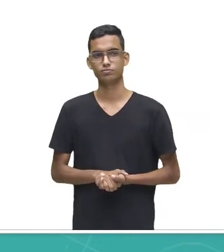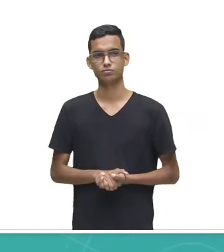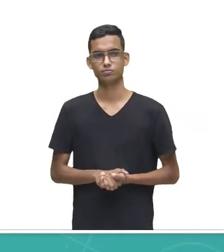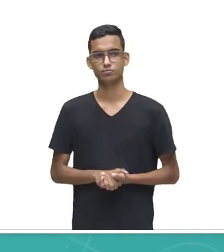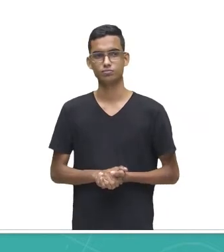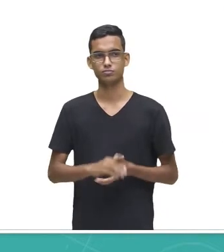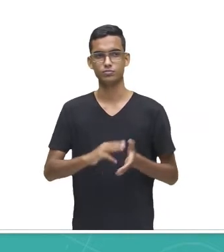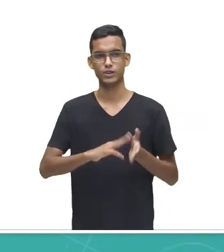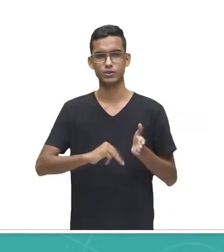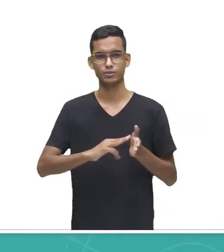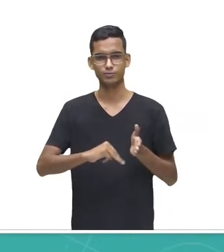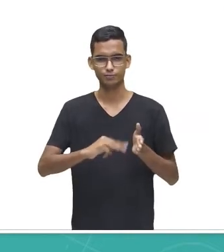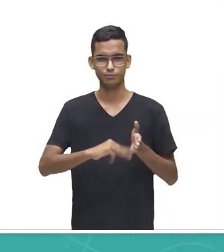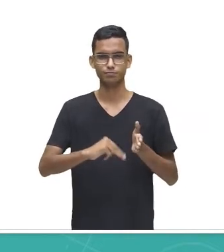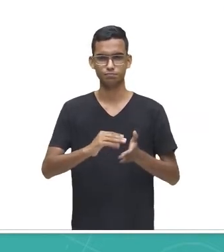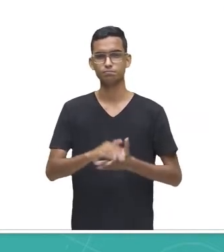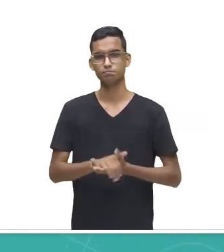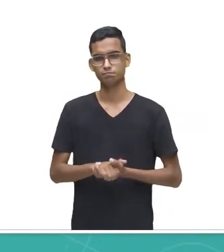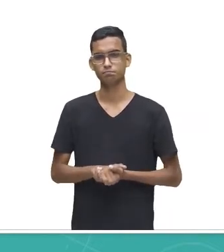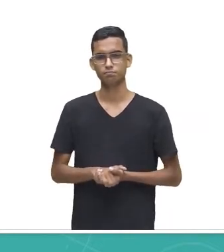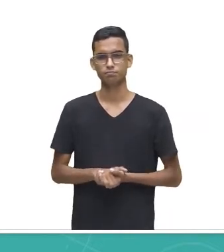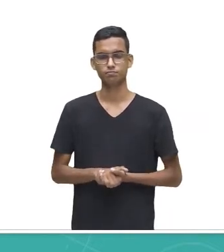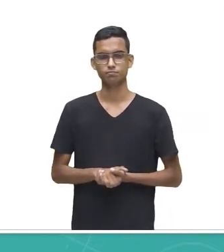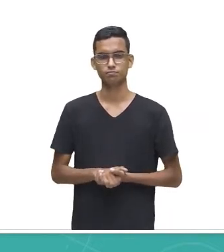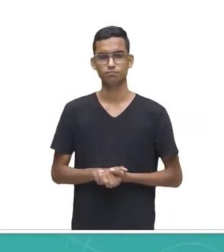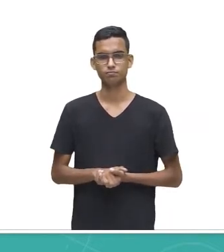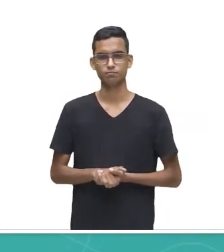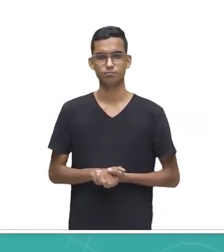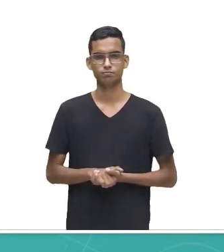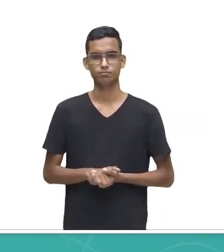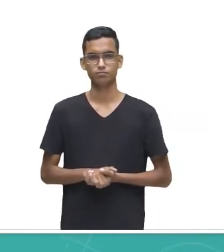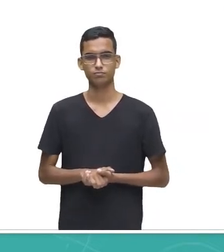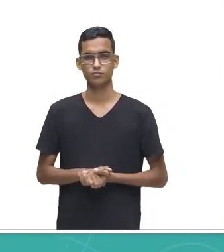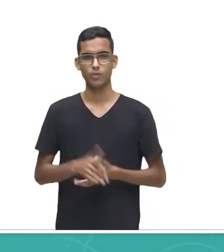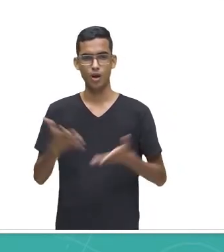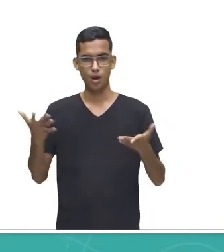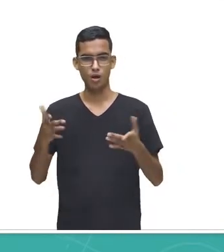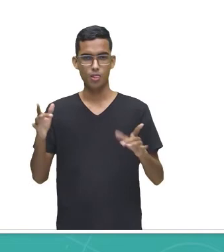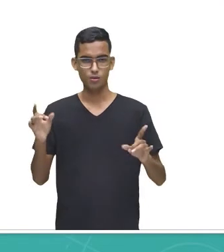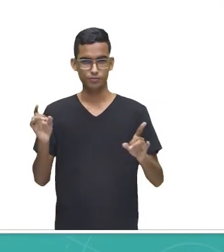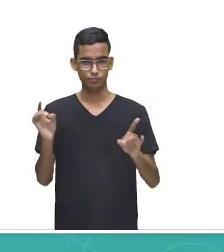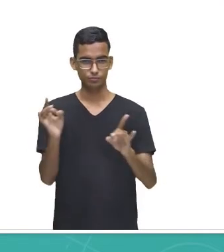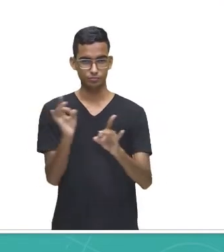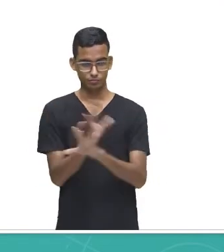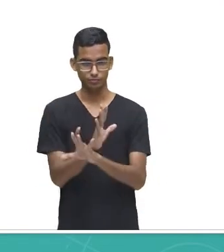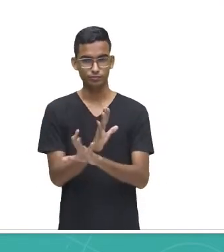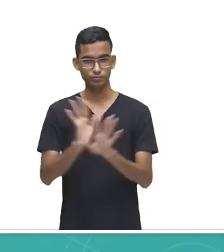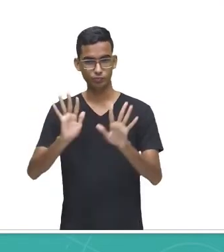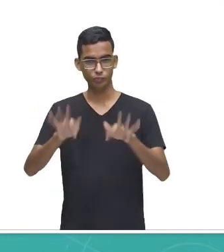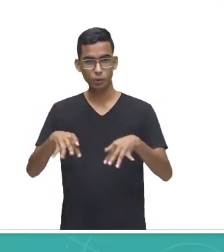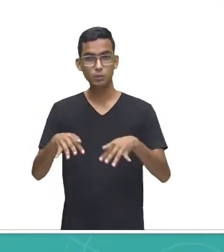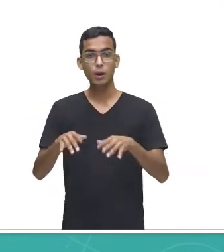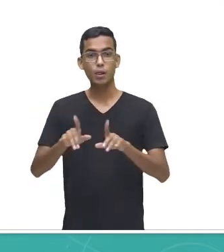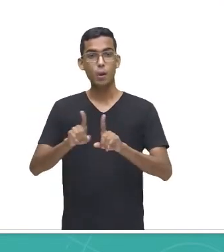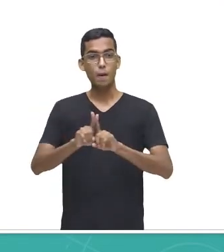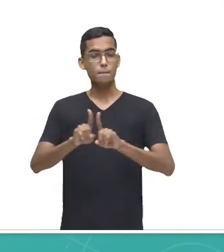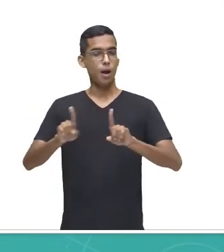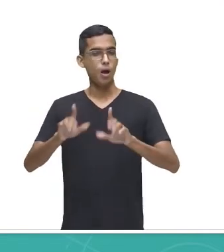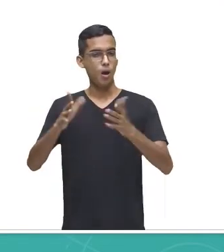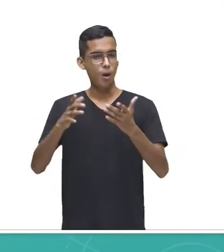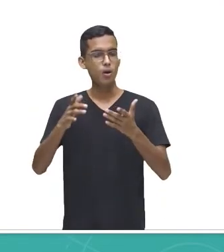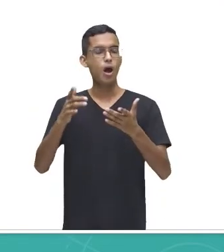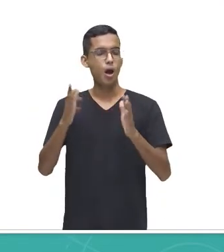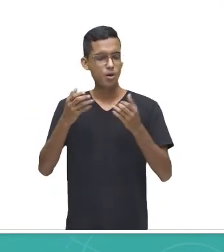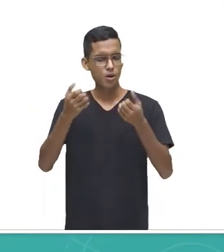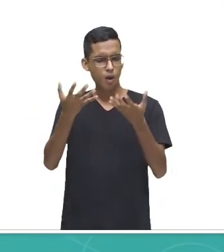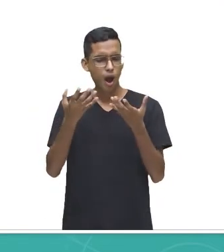E aqui a gente vai terminar por aqui, né? Mas eu quero colocar algumas